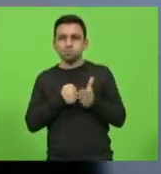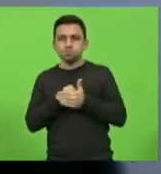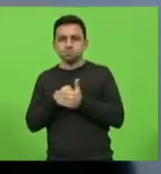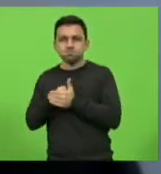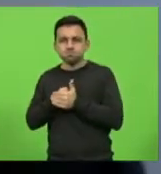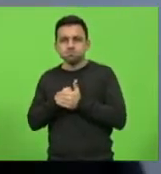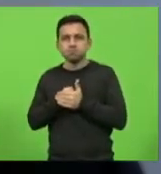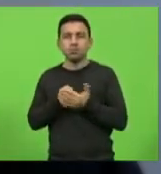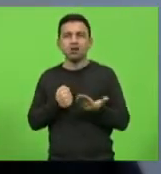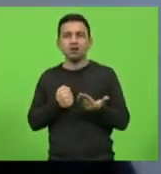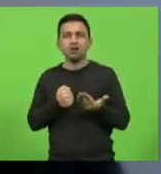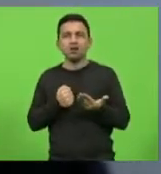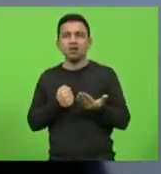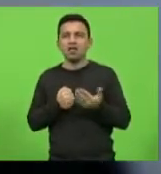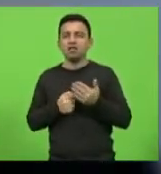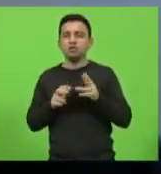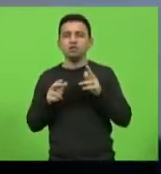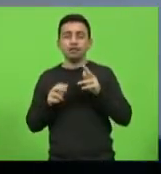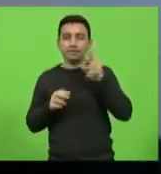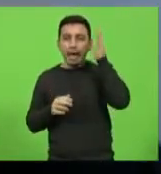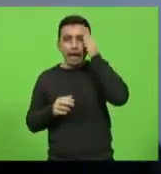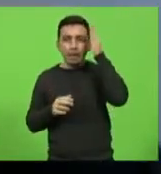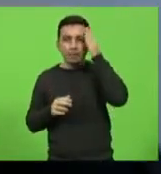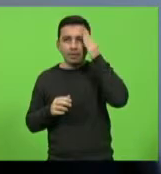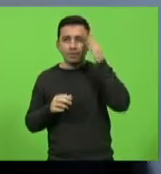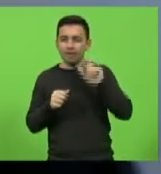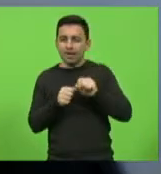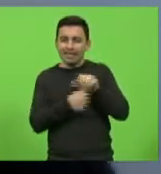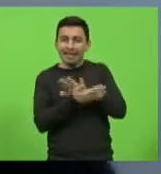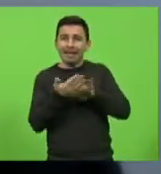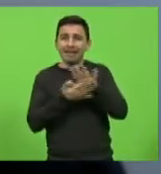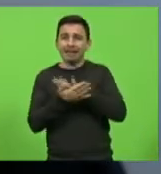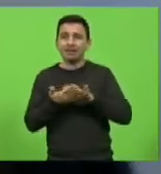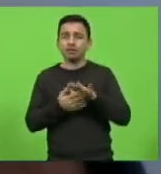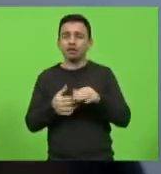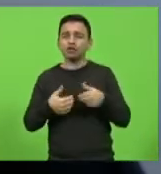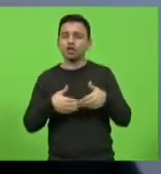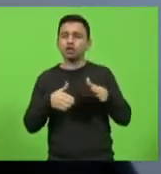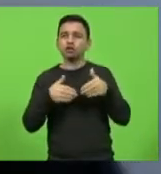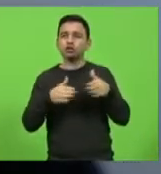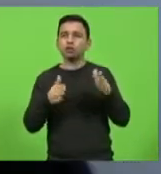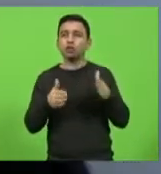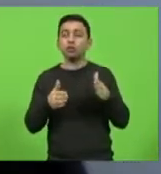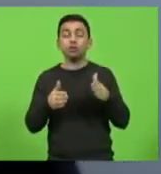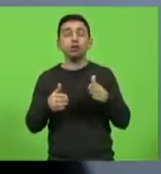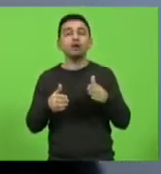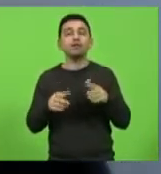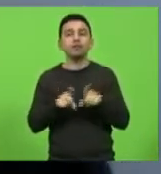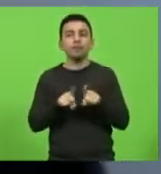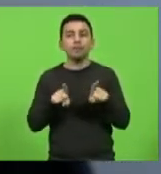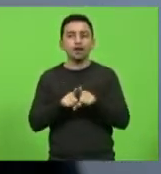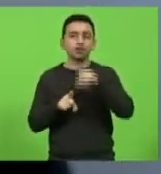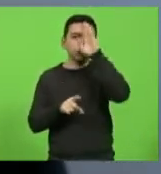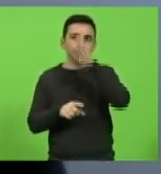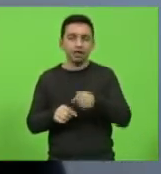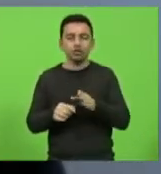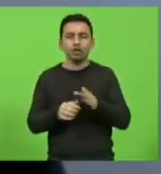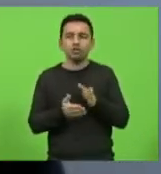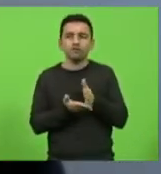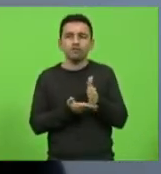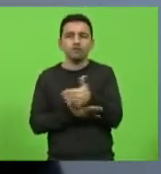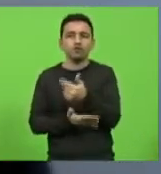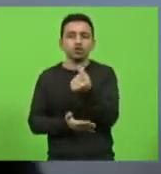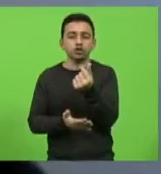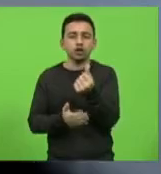Escondeu-se, soube e nada fez, e assim permitiu e até gerou diretamente o desvio dos 33